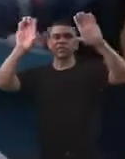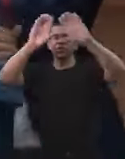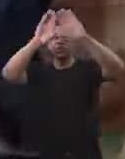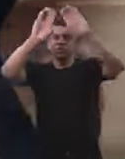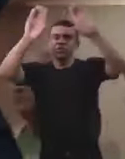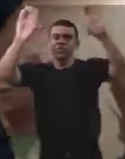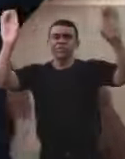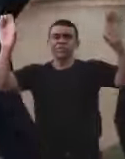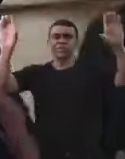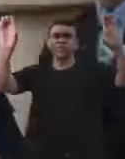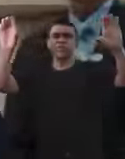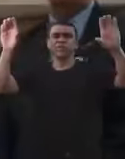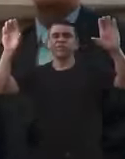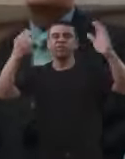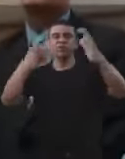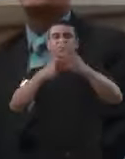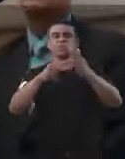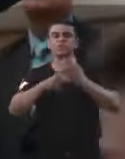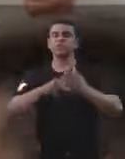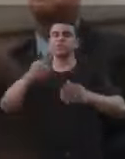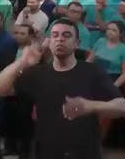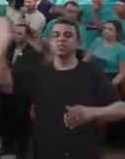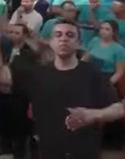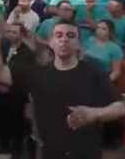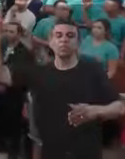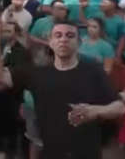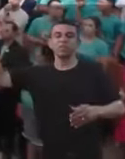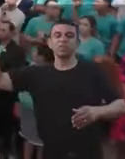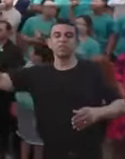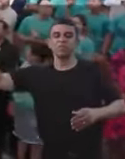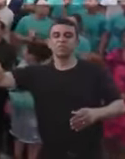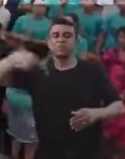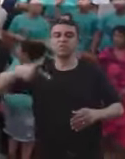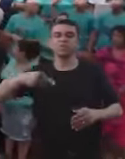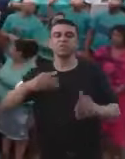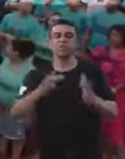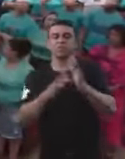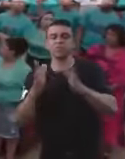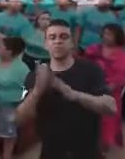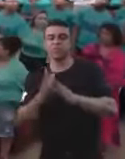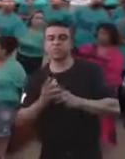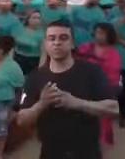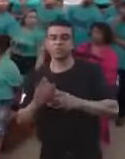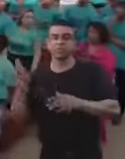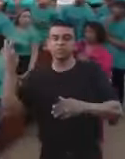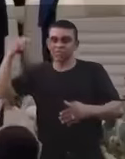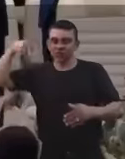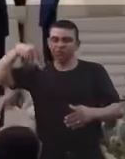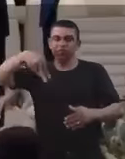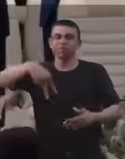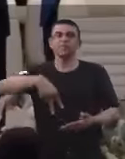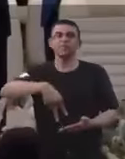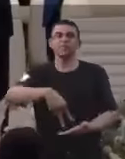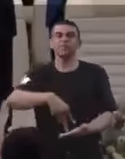enviando o Filho unigênito para transformar os inimigos em filhos.